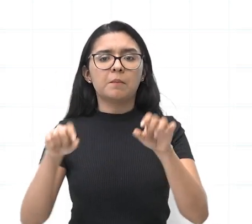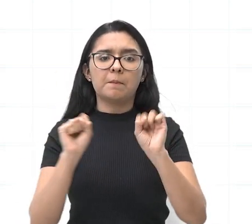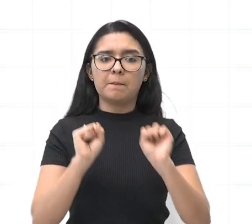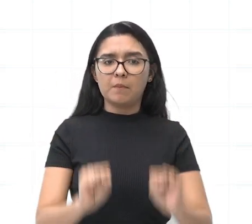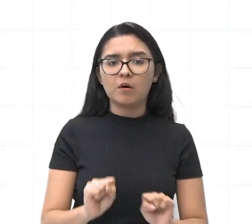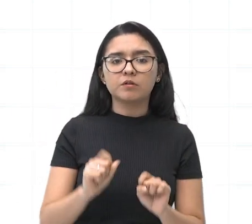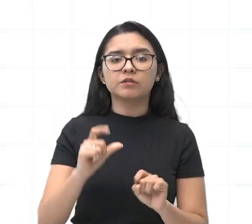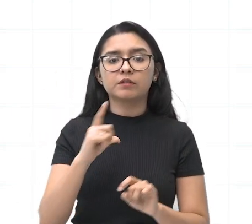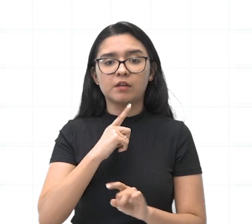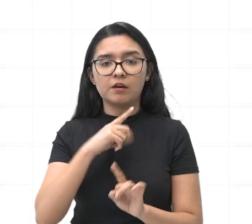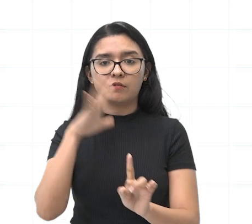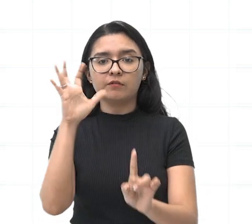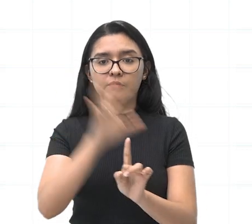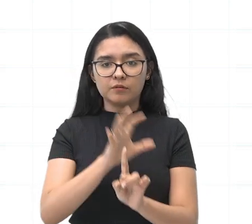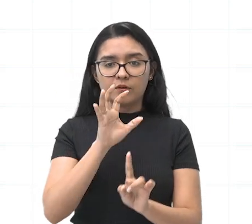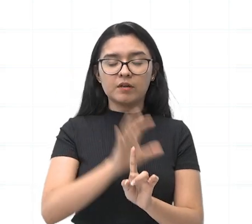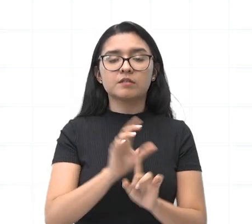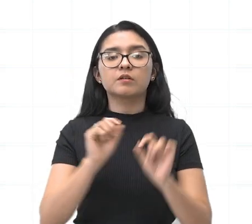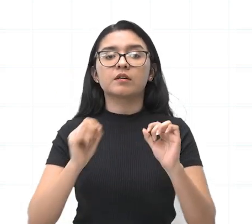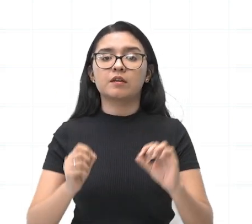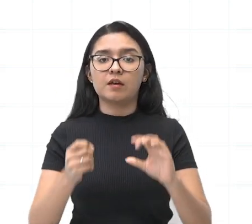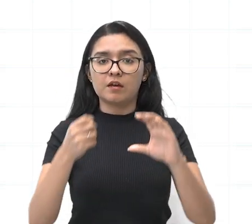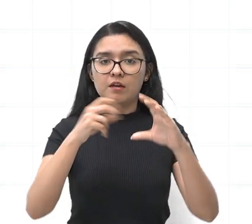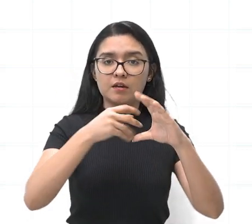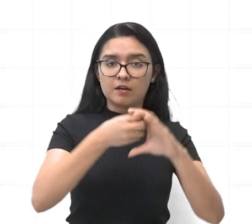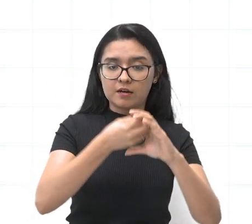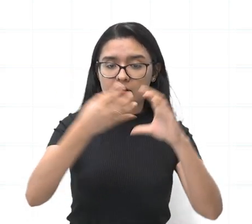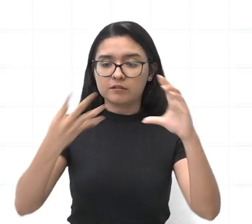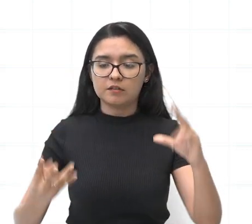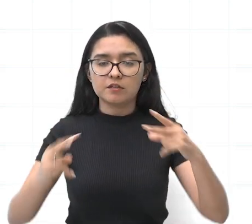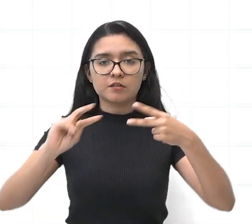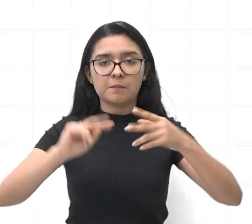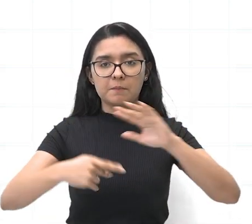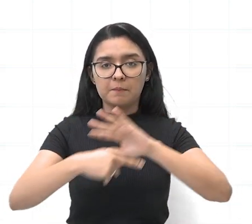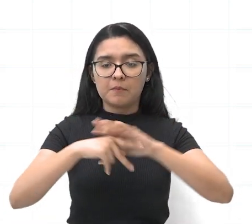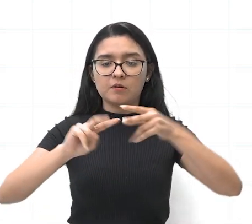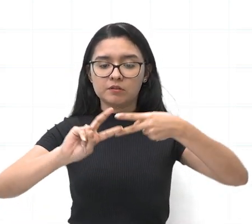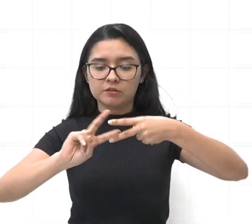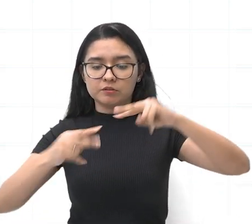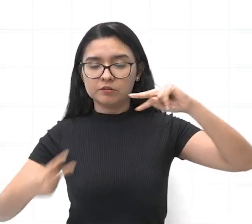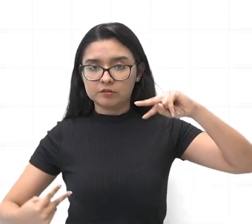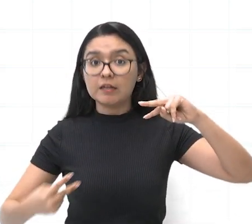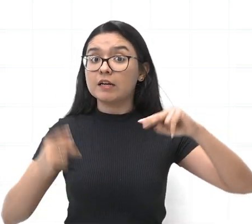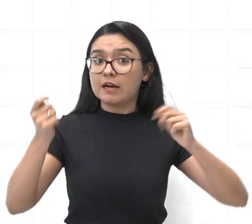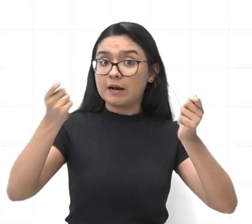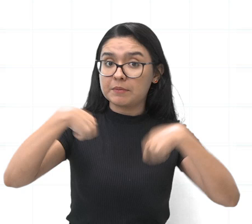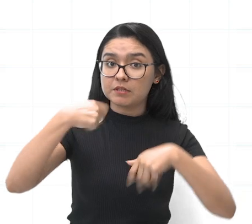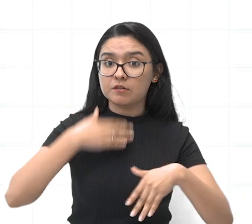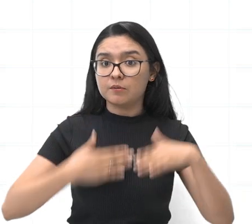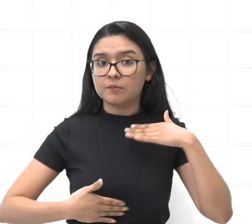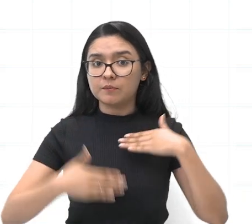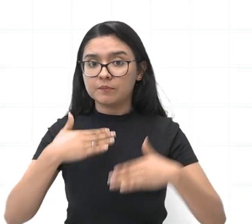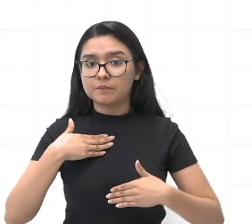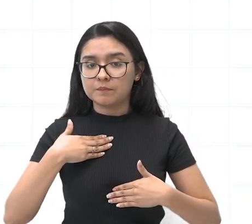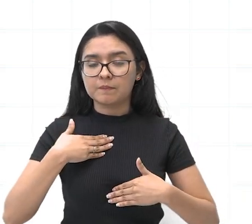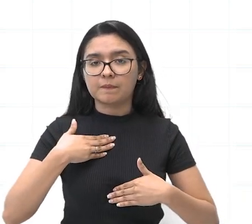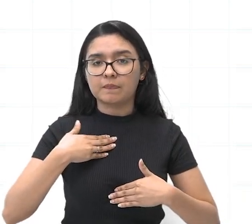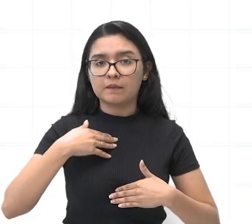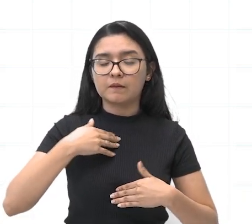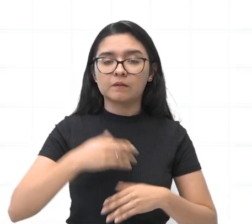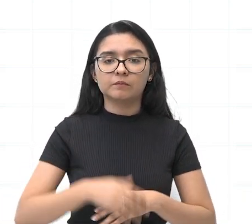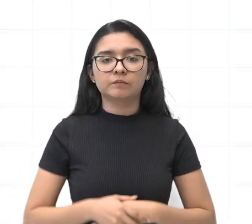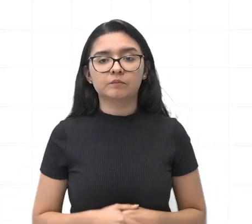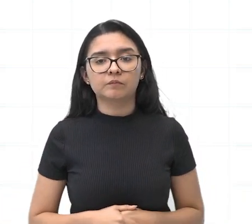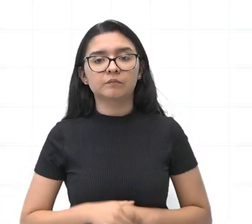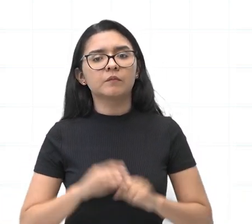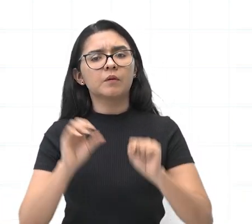ser influenciadas aí por características genéticas, isso se tratando das capacidades físicas, tá? Não da realização das tarefas